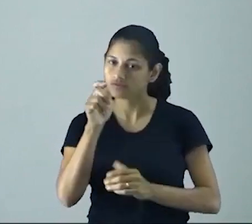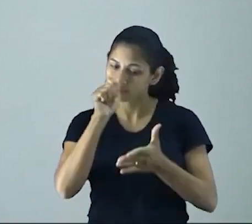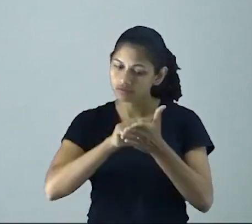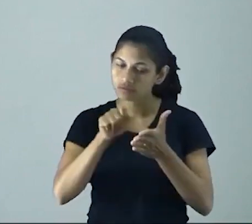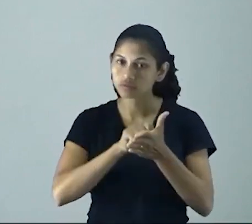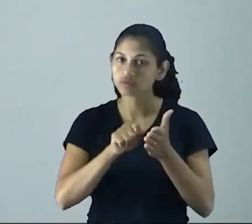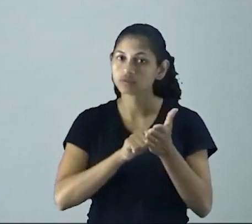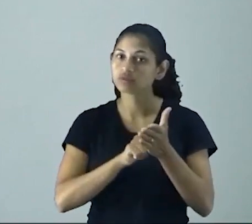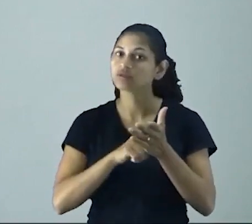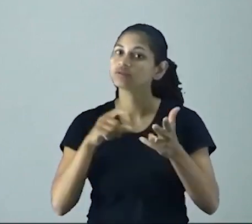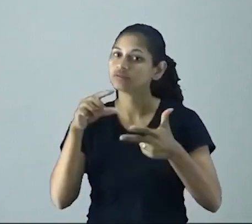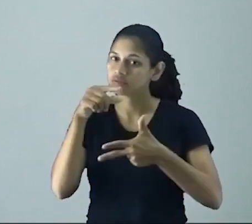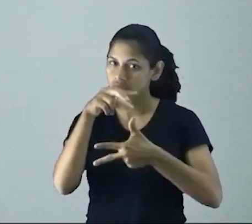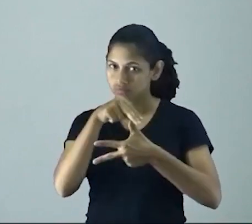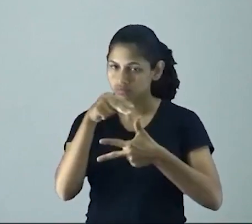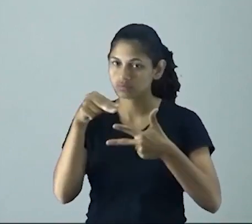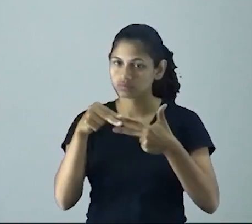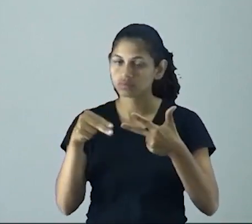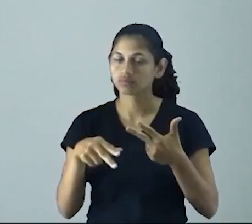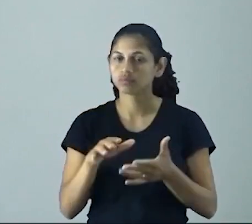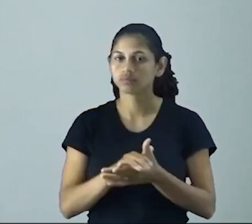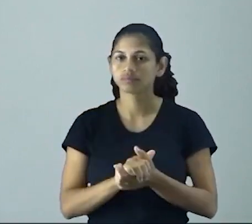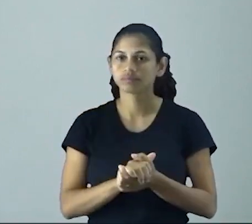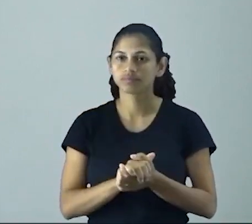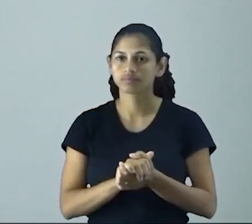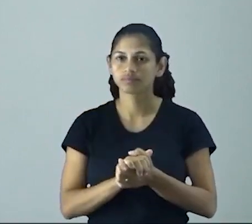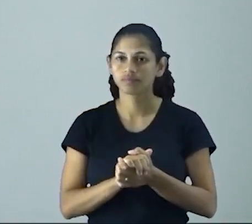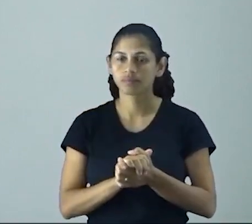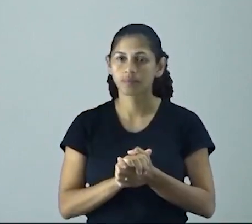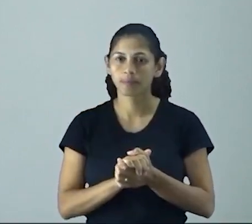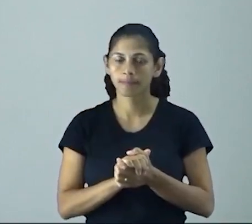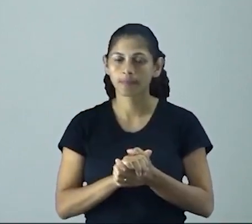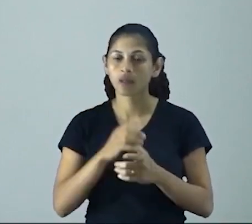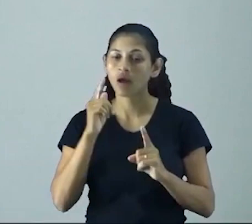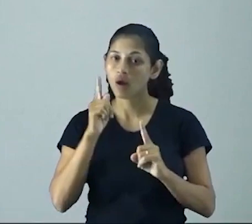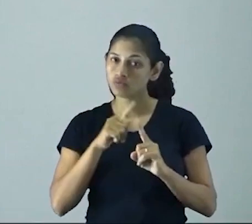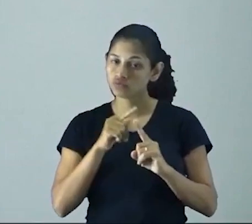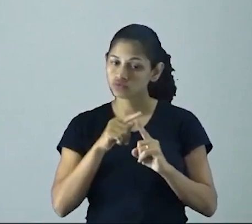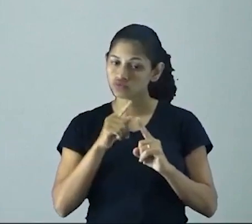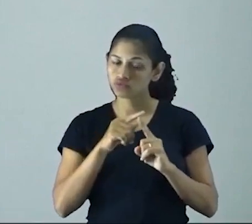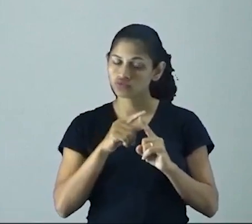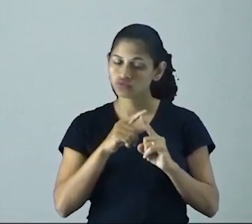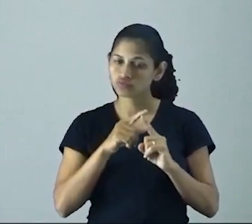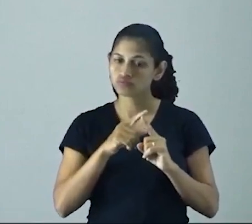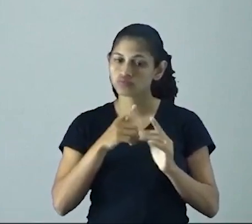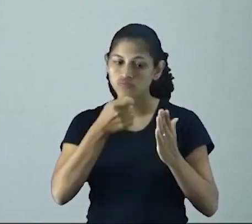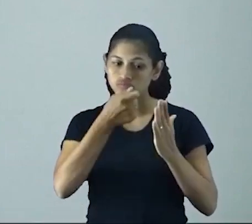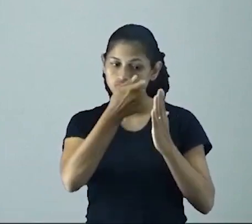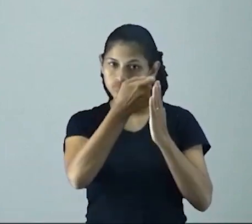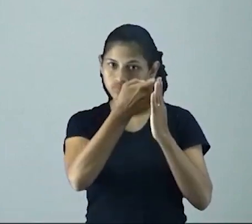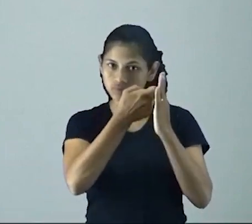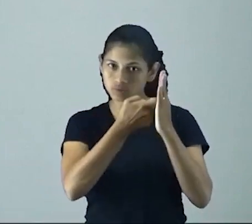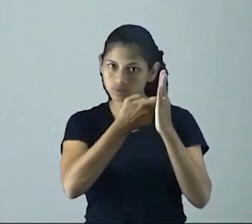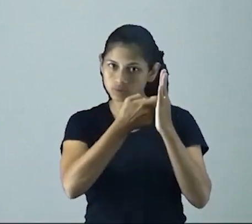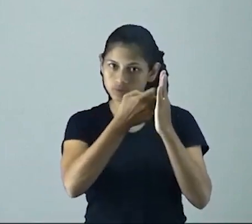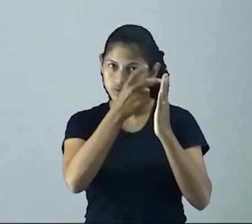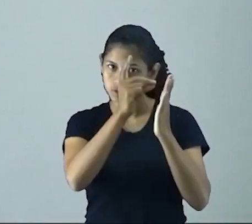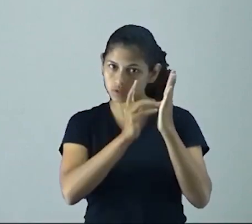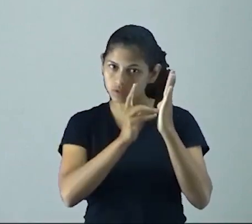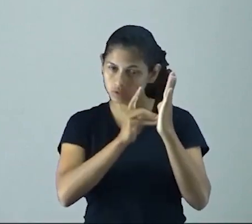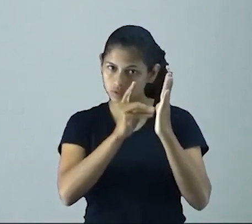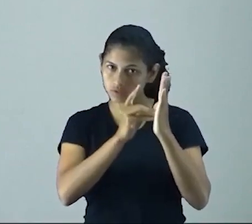hora lá que é pedido, né? Tipo dissertativo argumentativo. Você vai falar sobre algo com